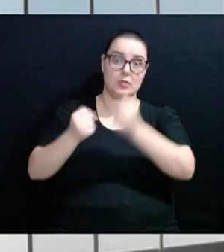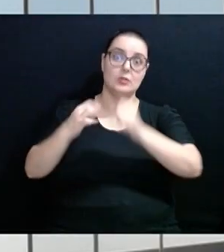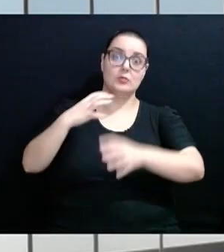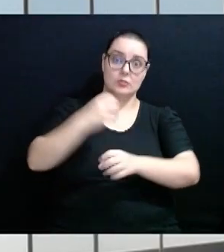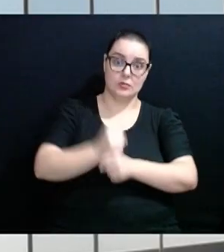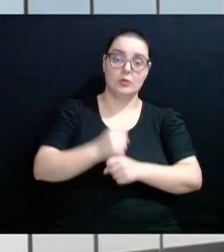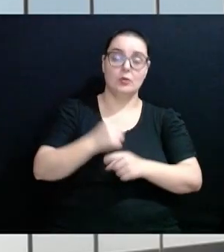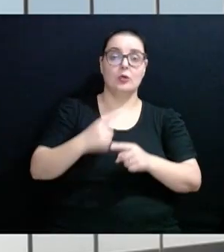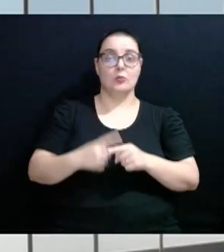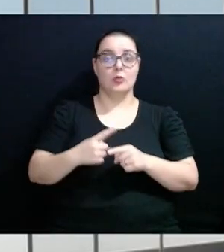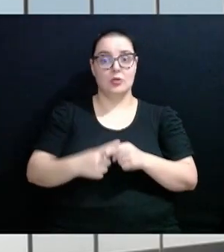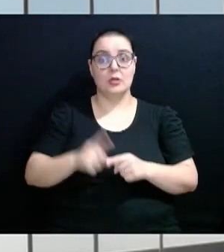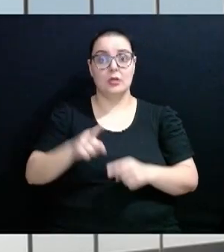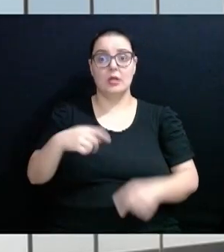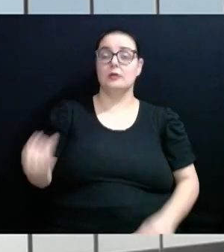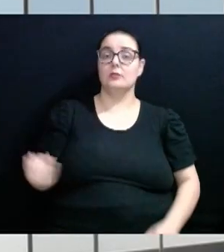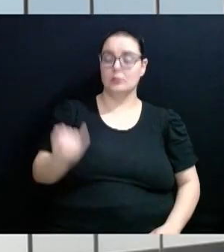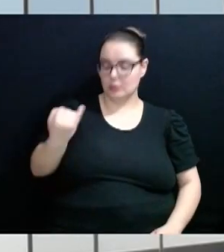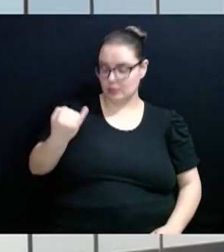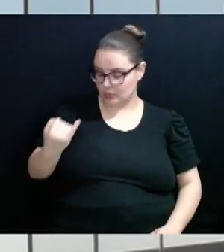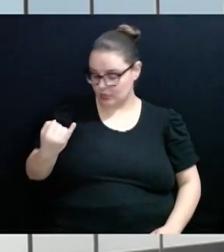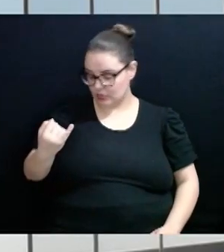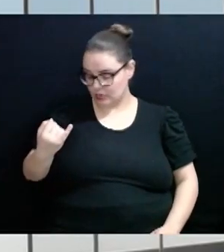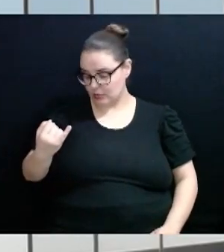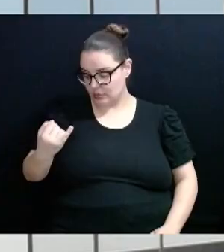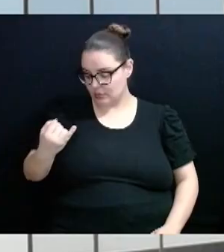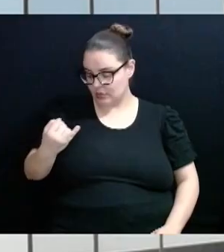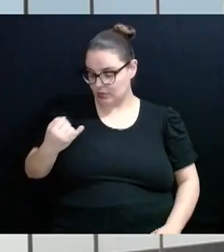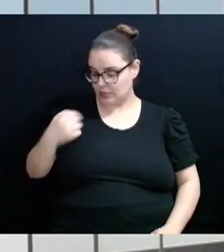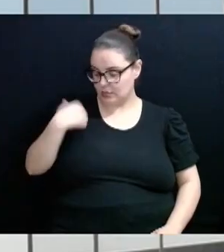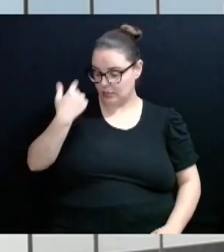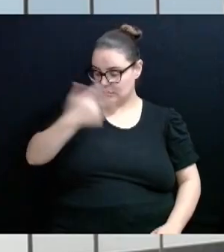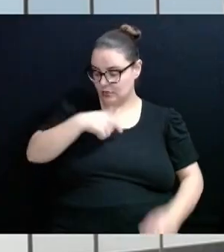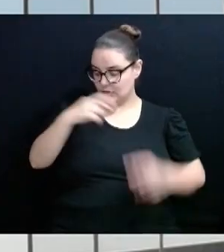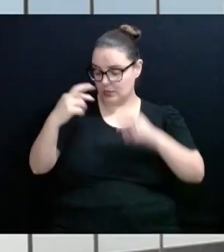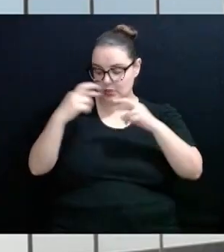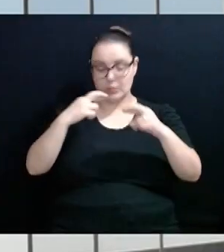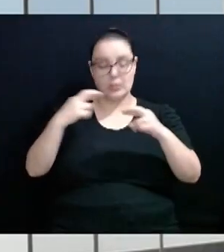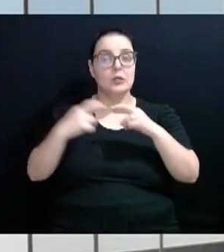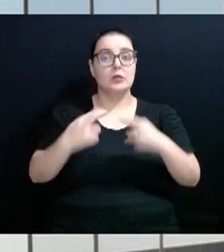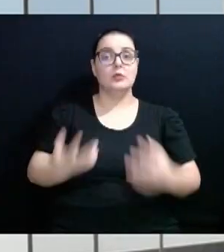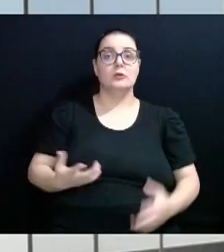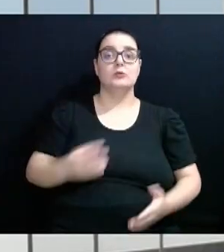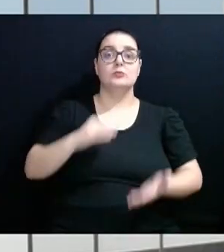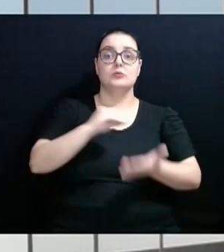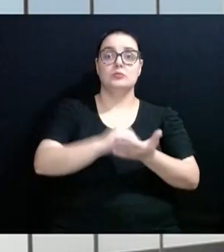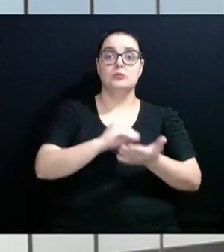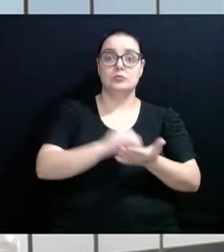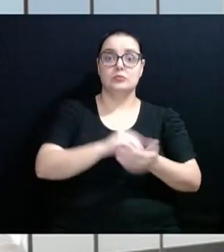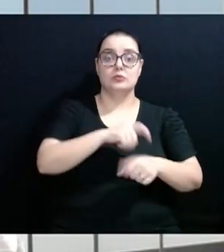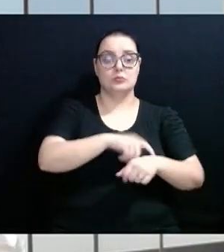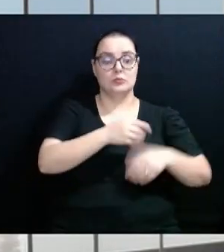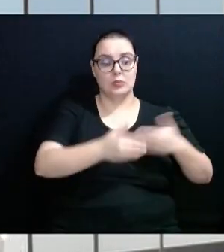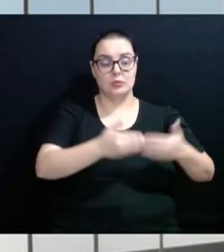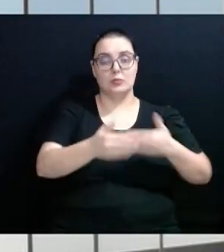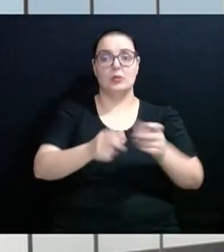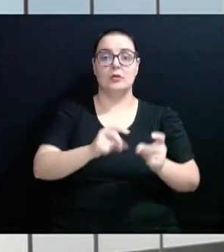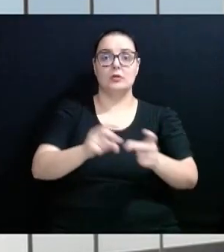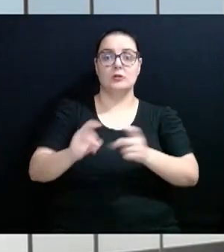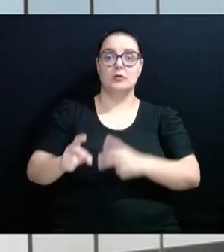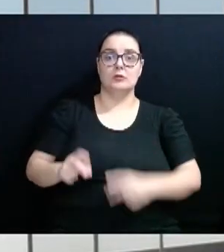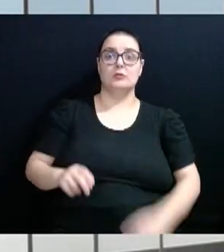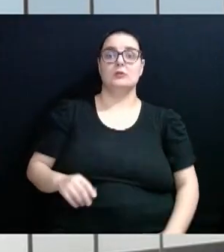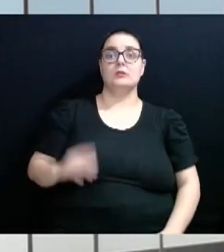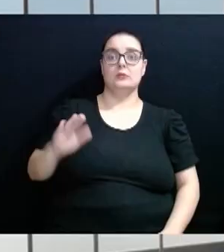muito importante a gente levar em conta que nos últimos tempos as exportações brasileiras vêm